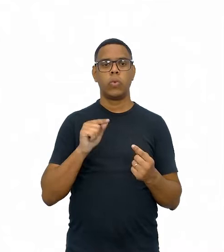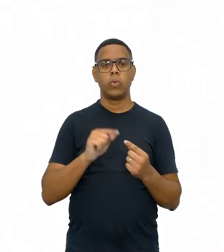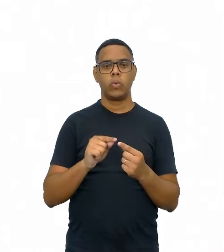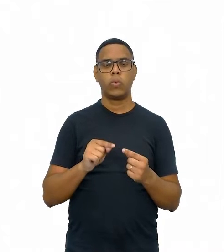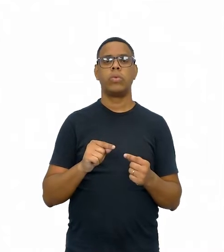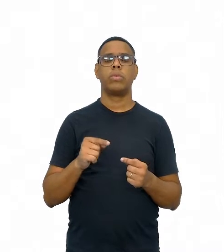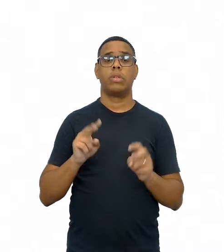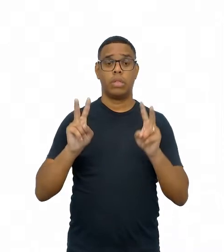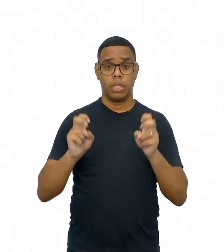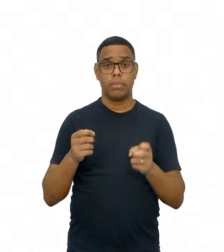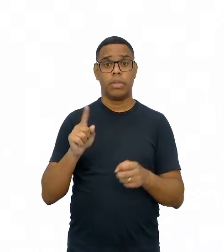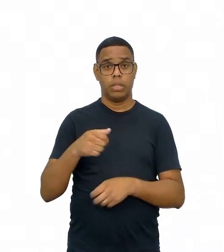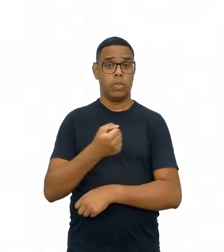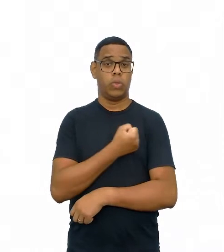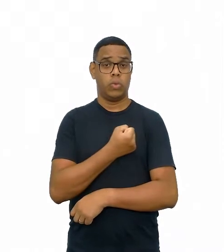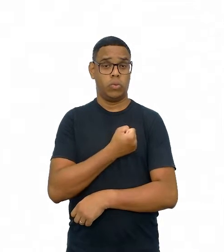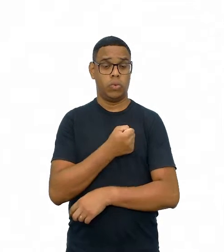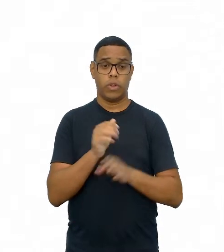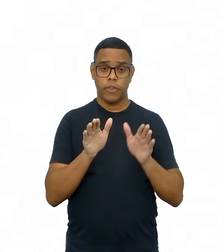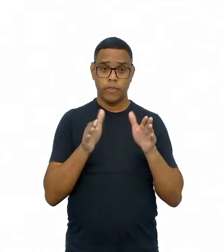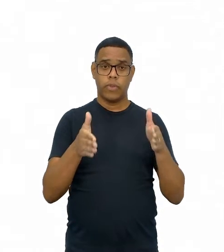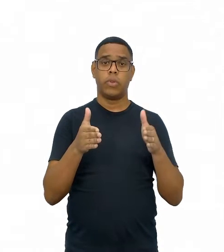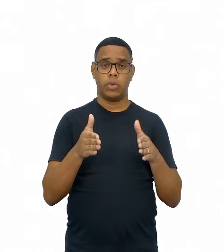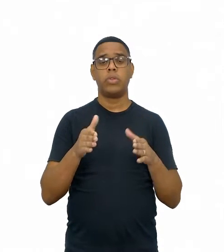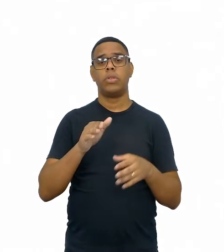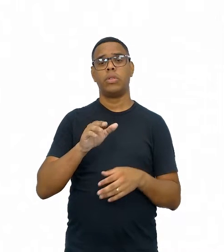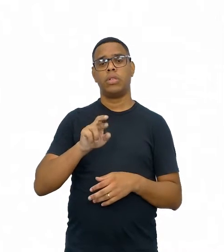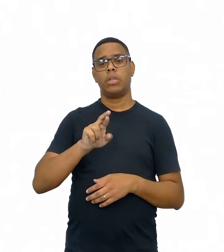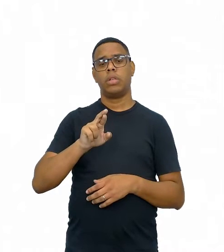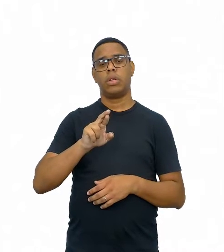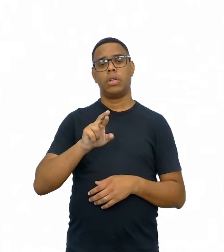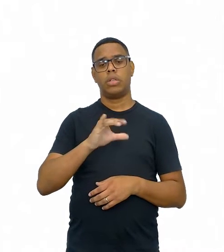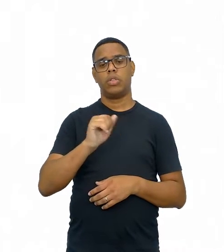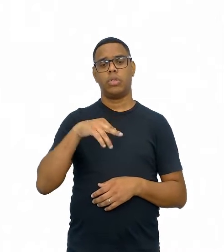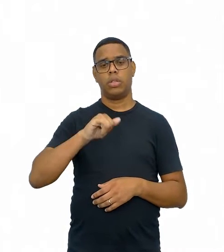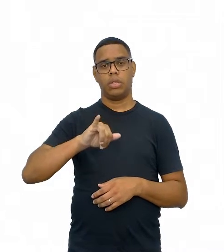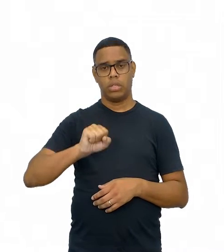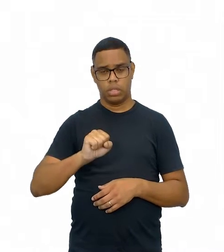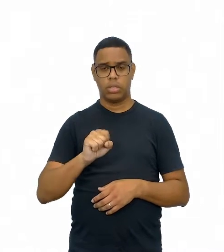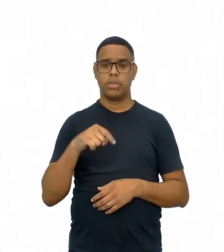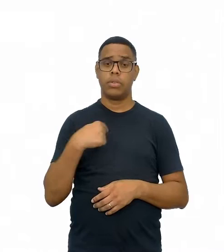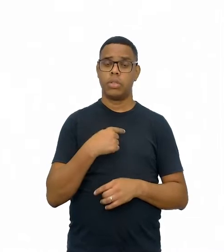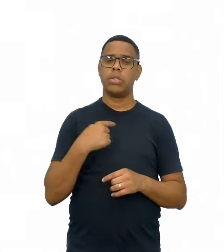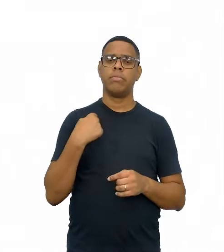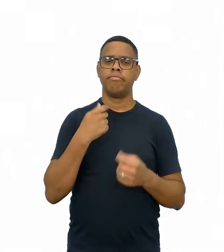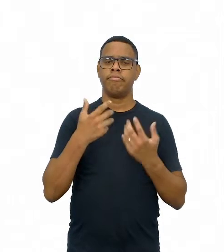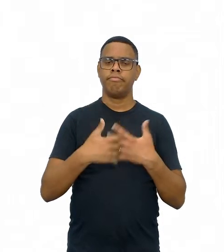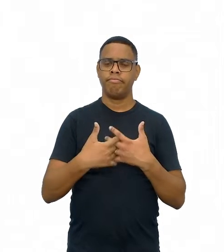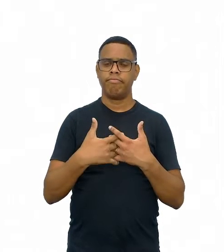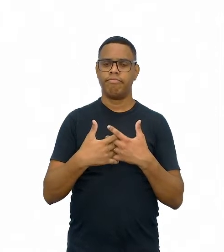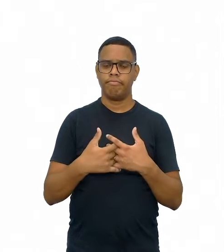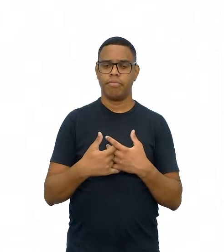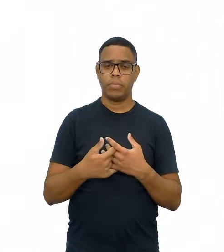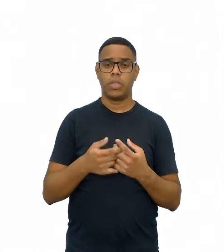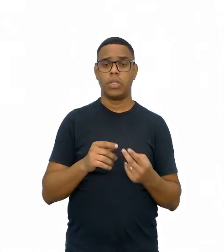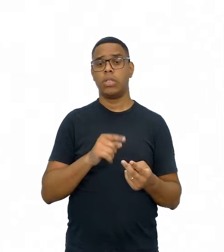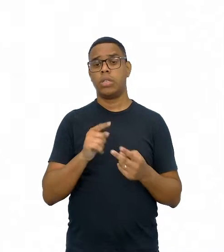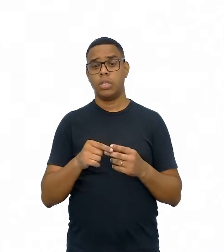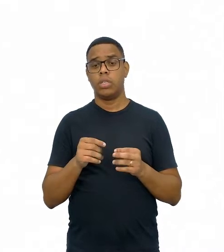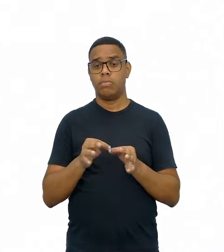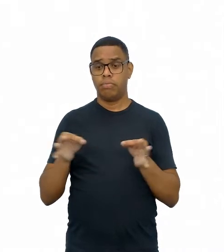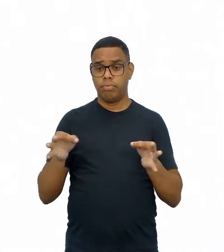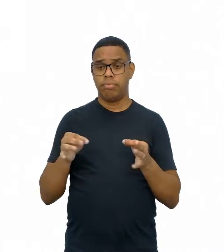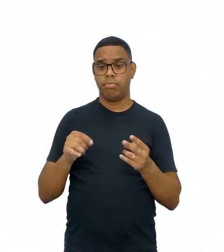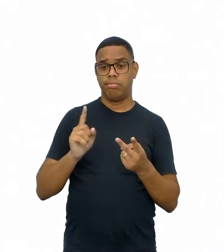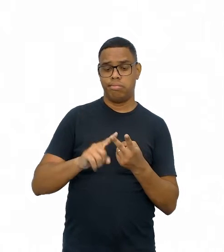na unidade temática de números com foco nos números racionais. Mas quando trazemos essa reflexão para a de medidas, que